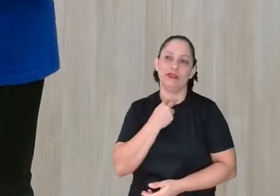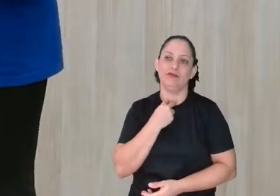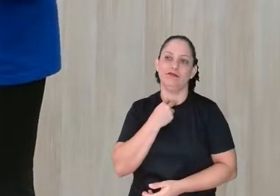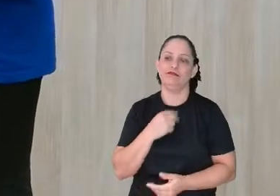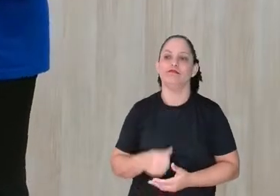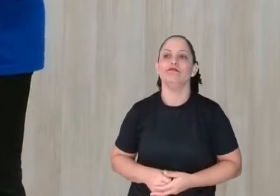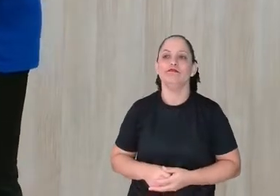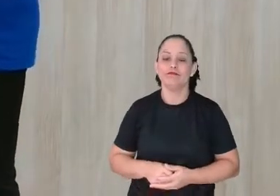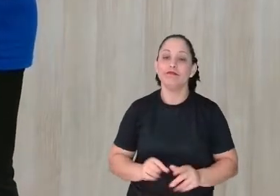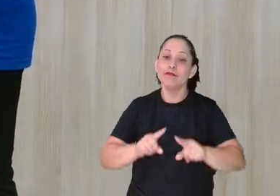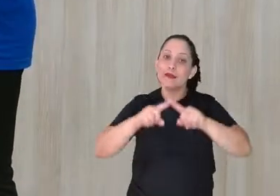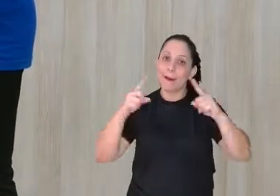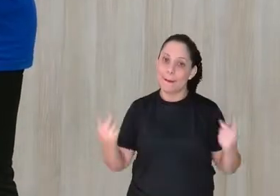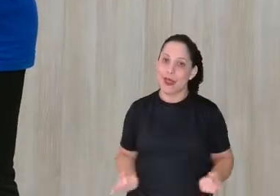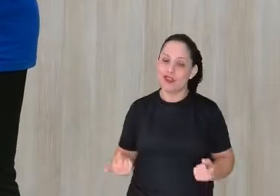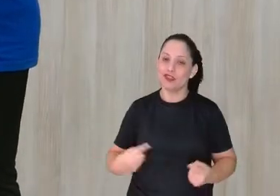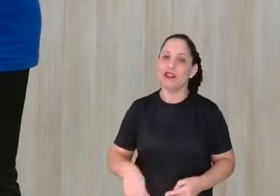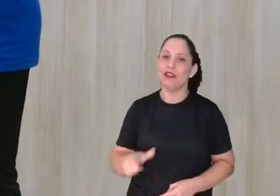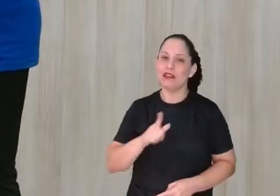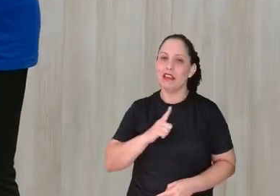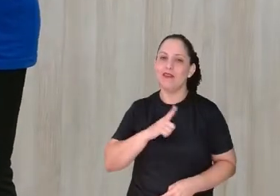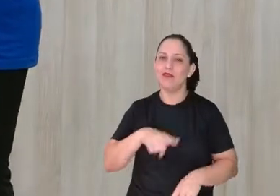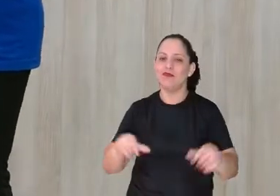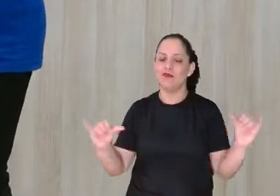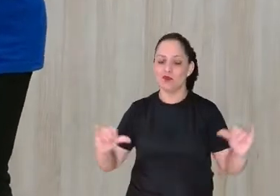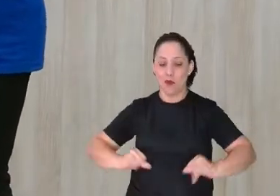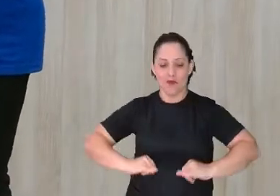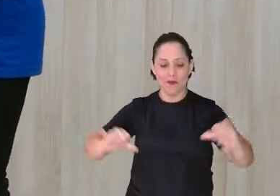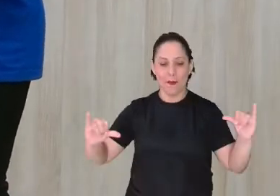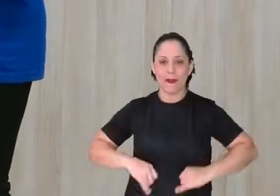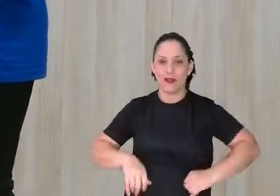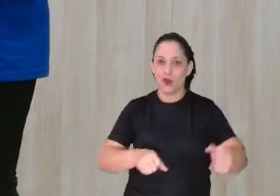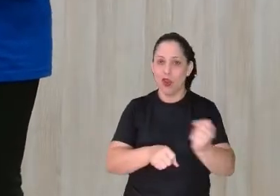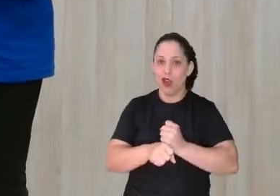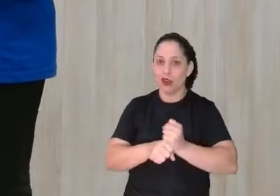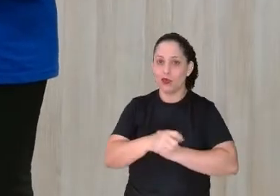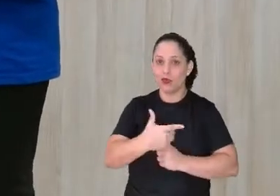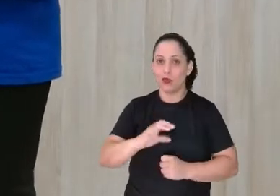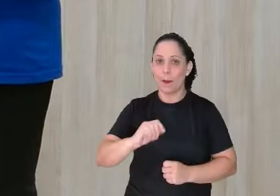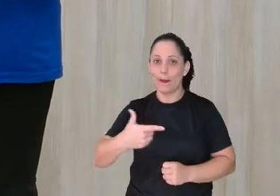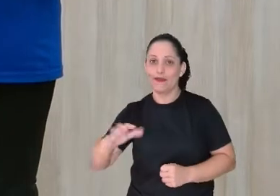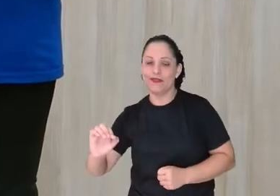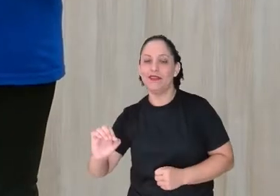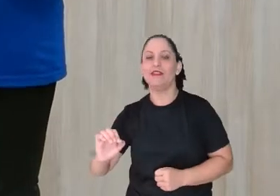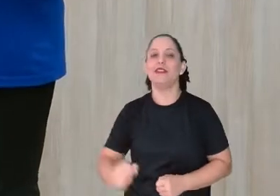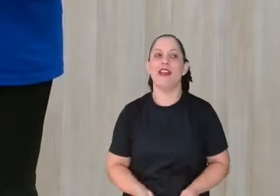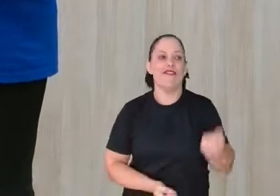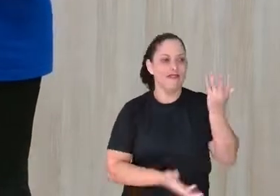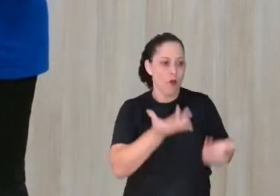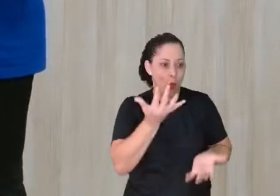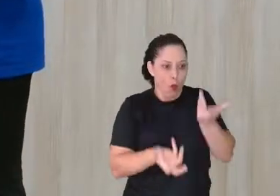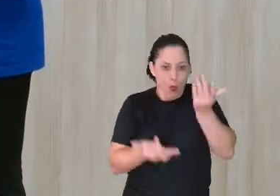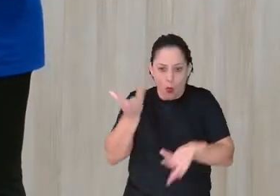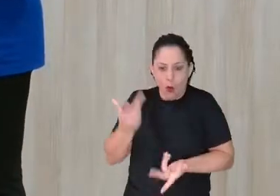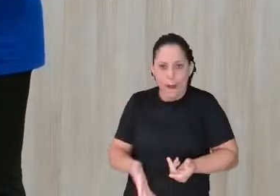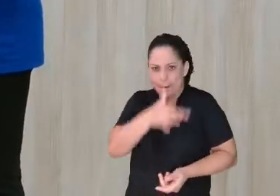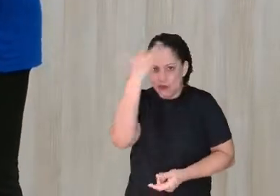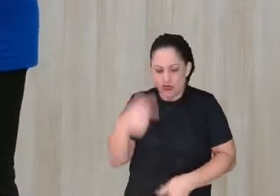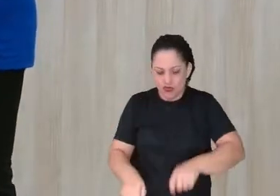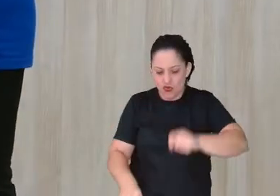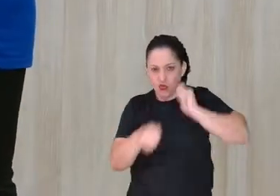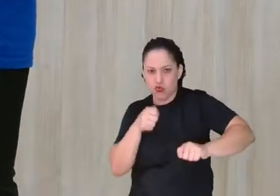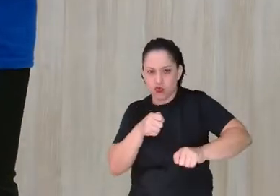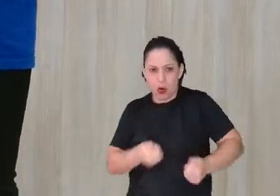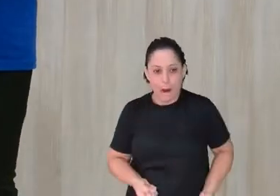assim, sofreu em 2020 os maiores ataques da sua história, com queimadas criminosas.